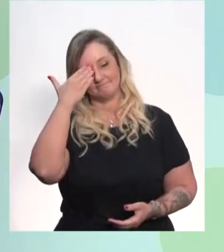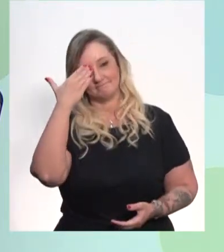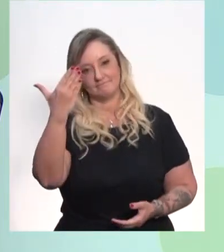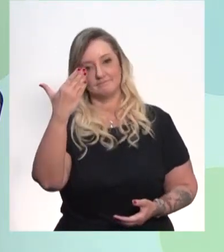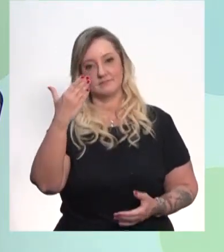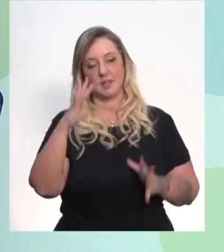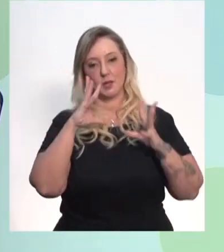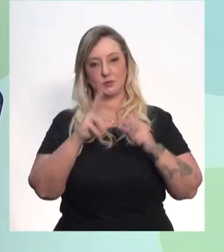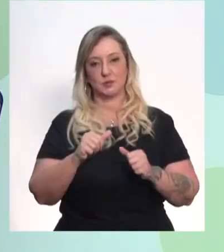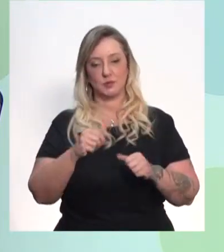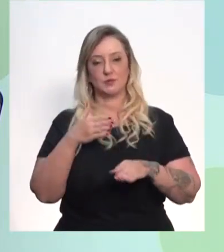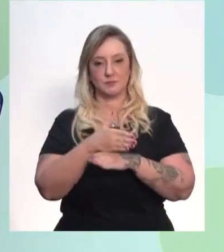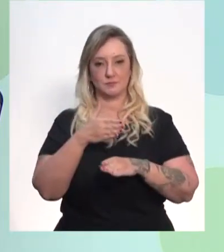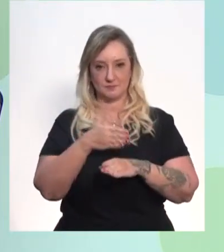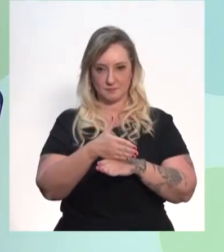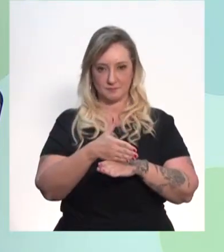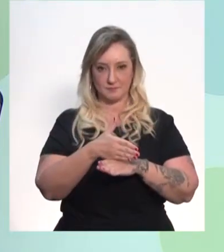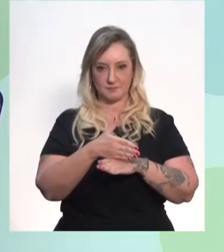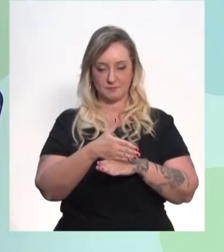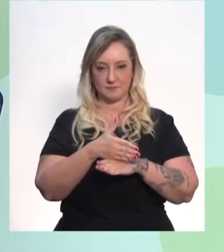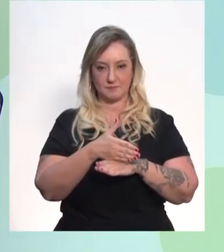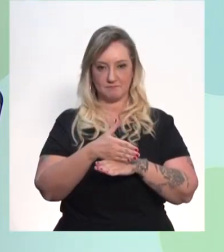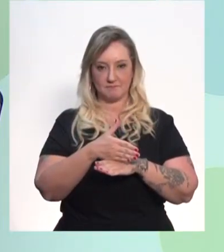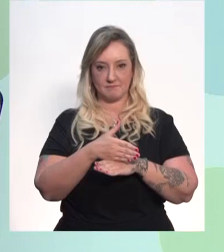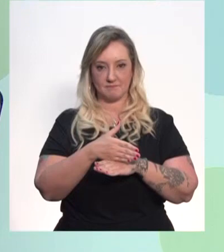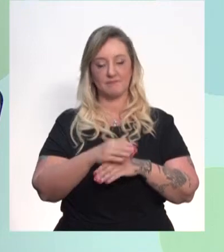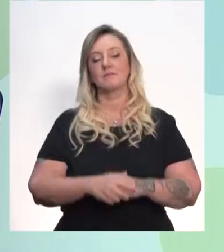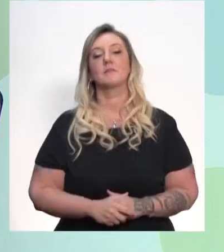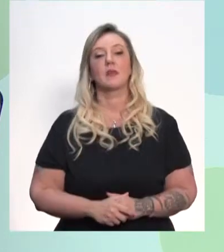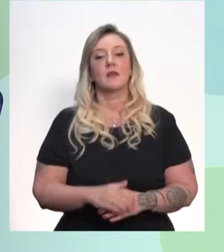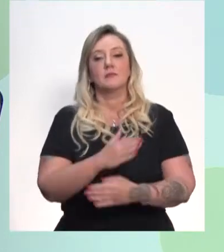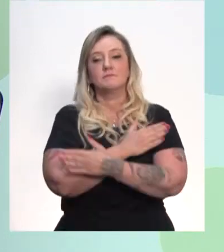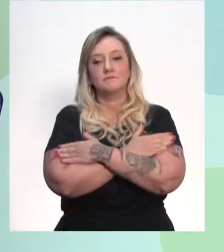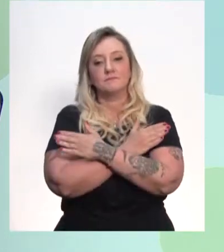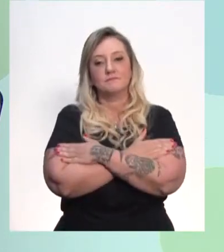atividade que aparece no encerramento, nós temos